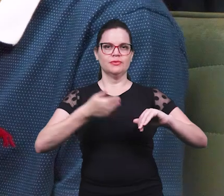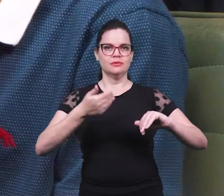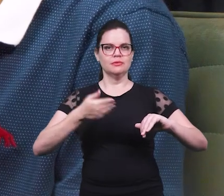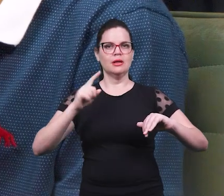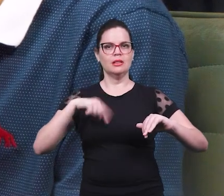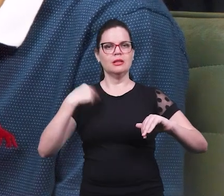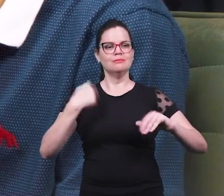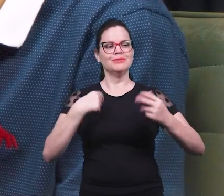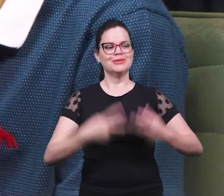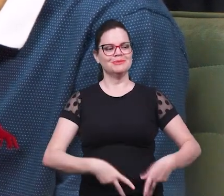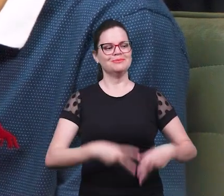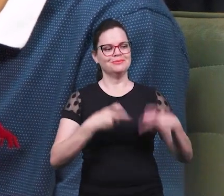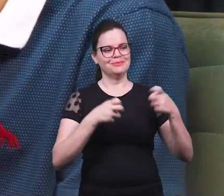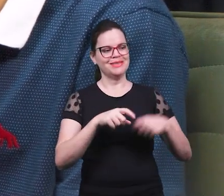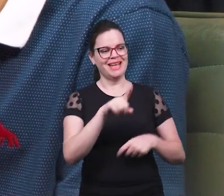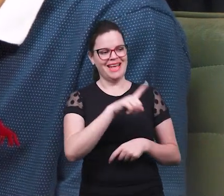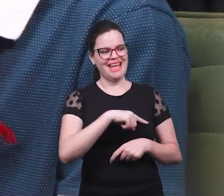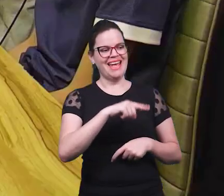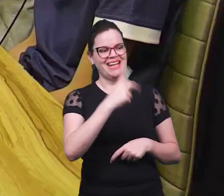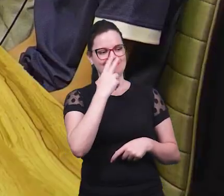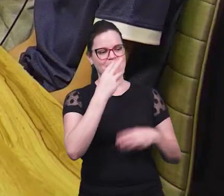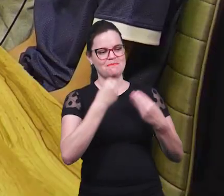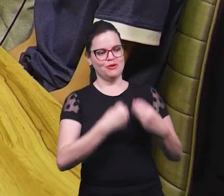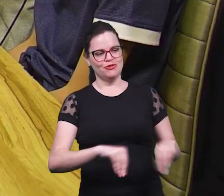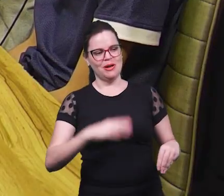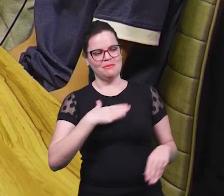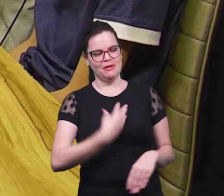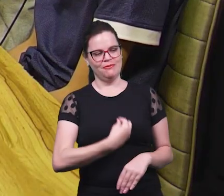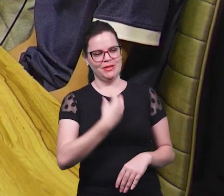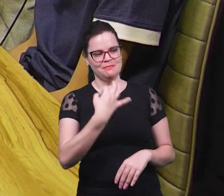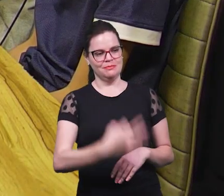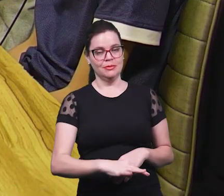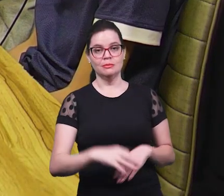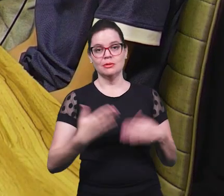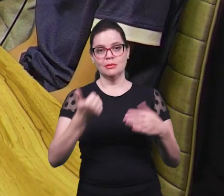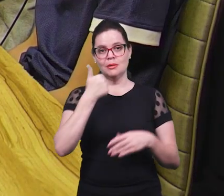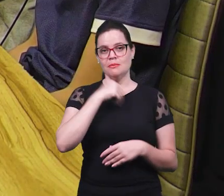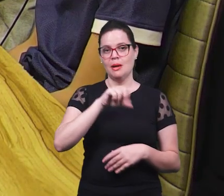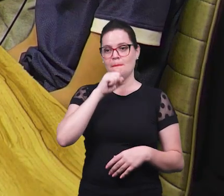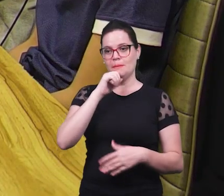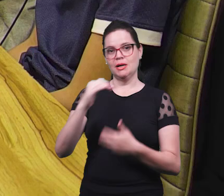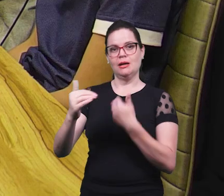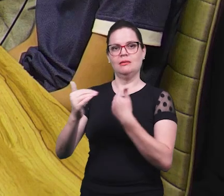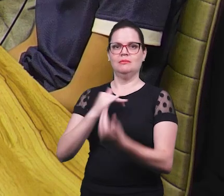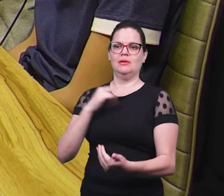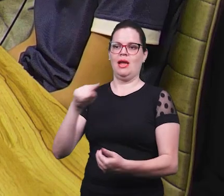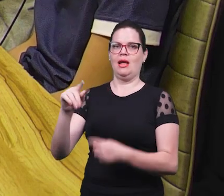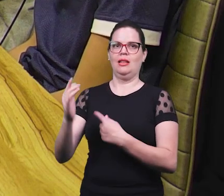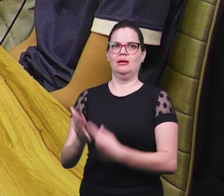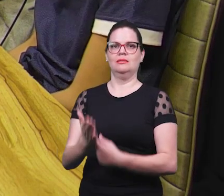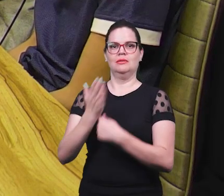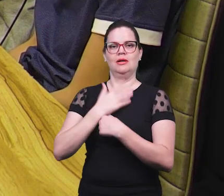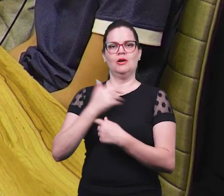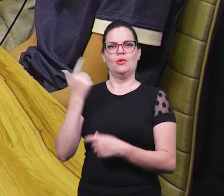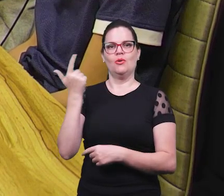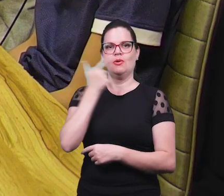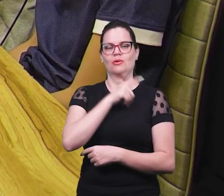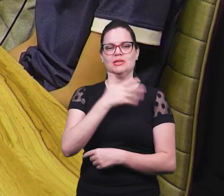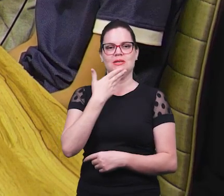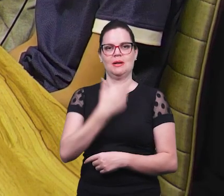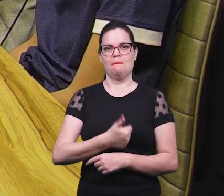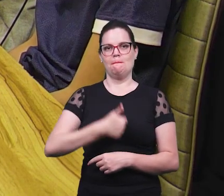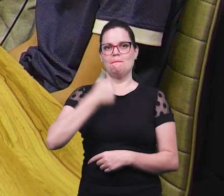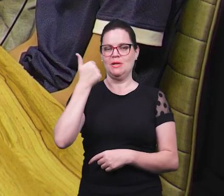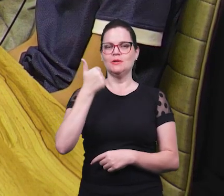eu percebi que aquilo realmente estava me fazendo mal. Então, com o conselho da minha mãe, com a ajuda dela, eu melhorei, eu